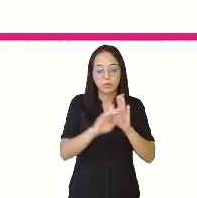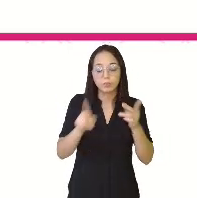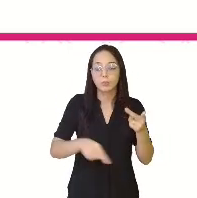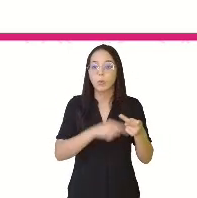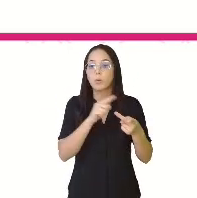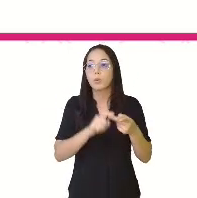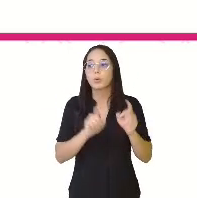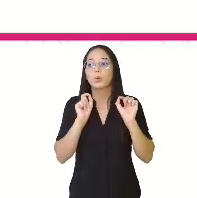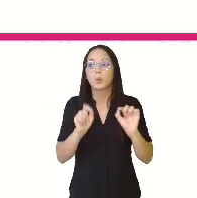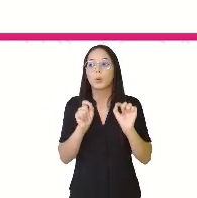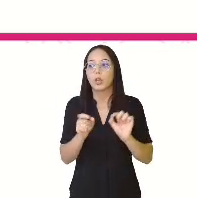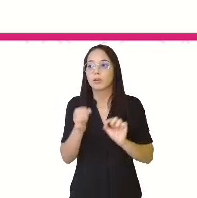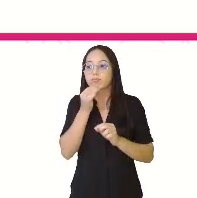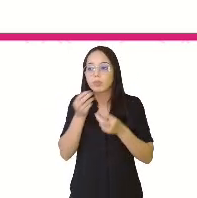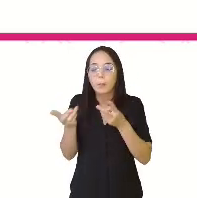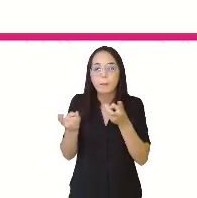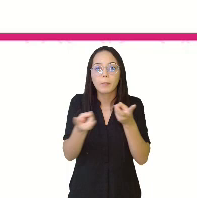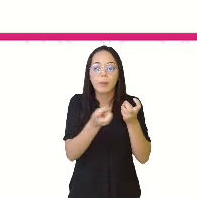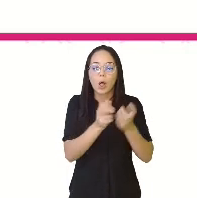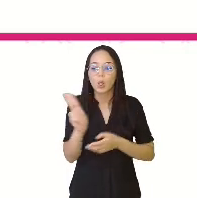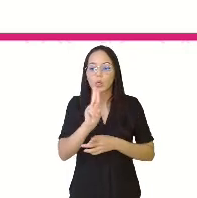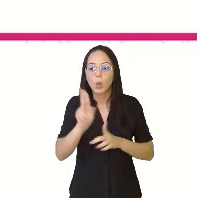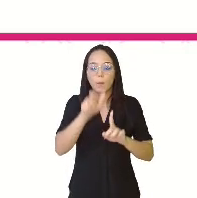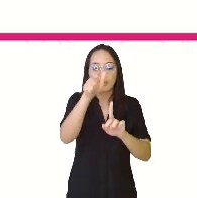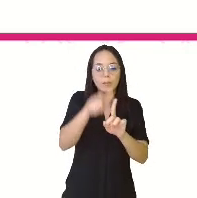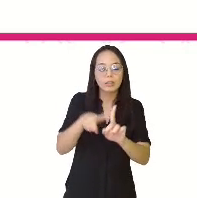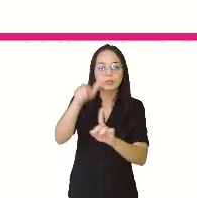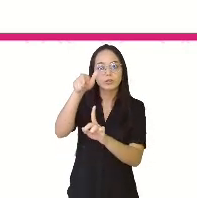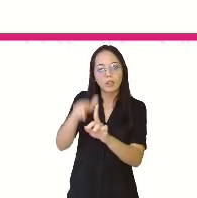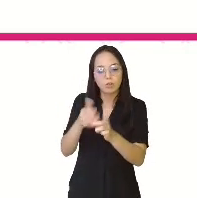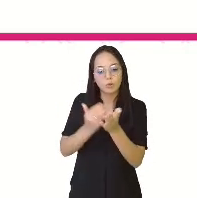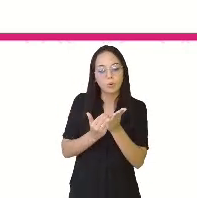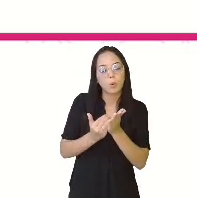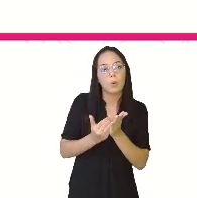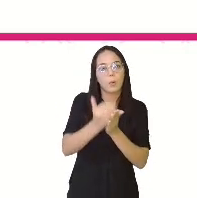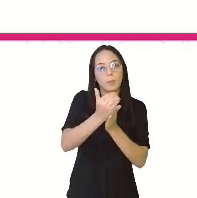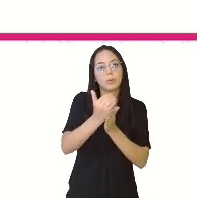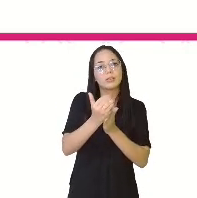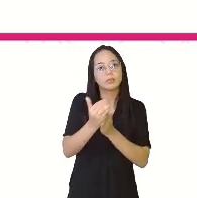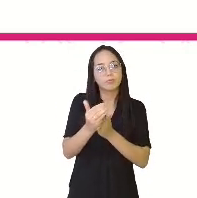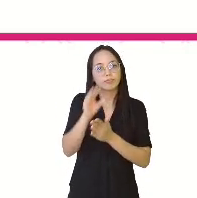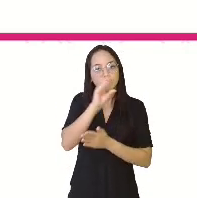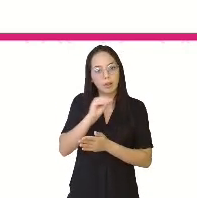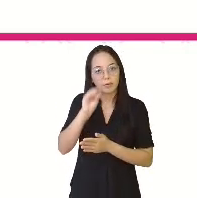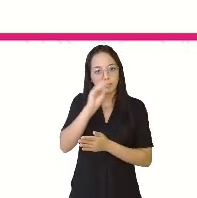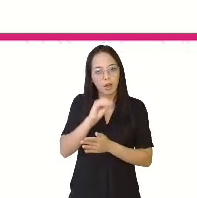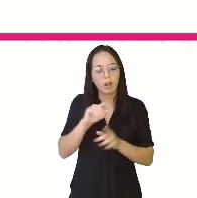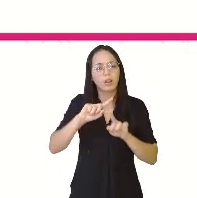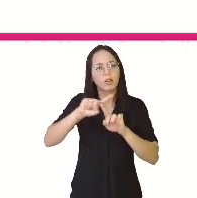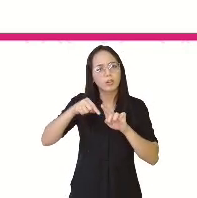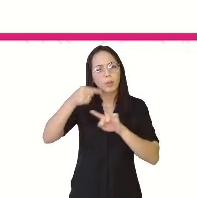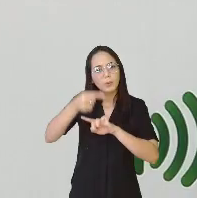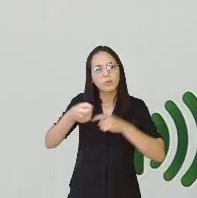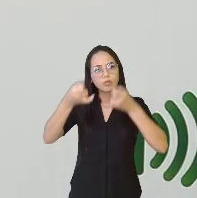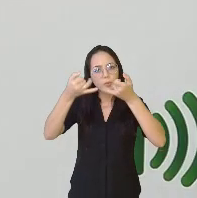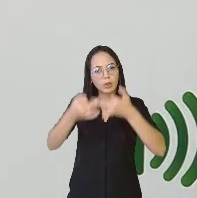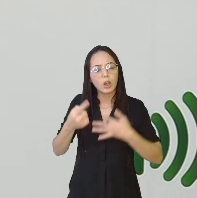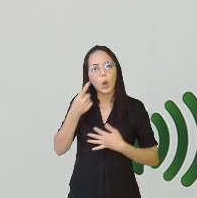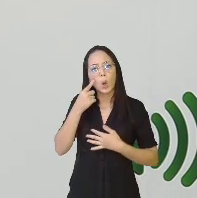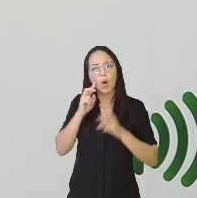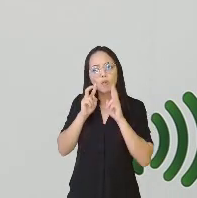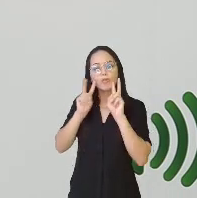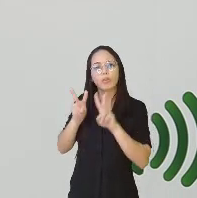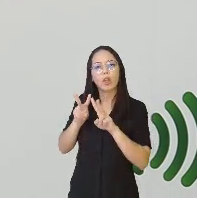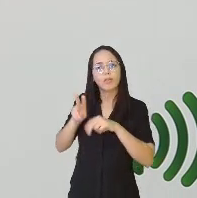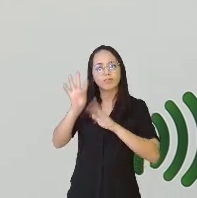próximo? Pela indicação do nome das personagens no início de cada fala. Daqui a pouco a gente vai ver a imagem de um texto